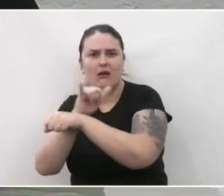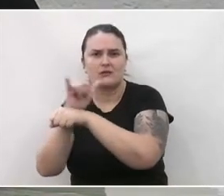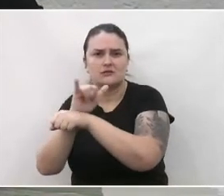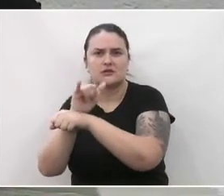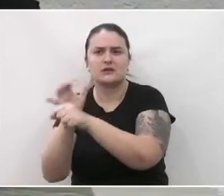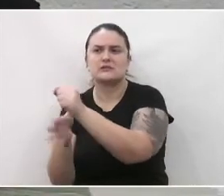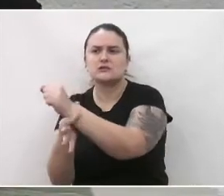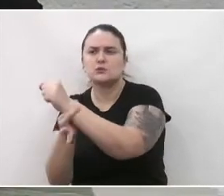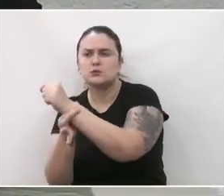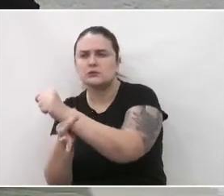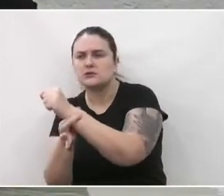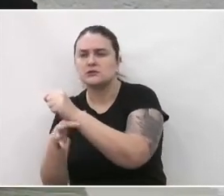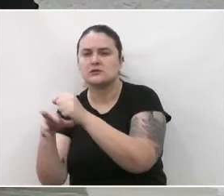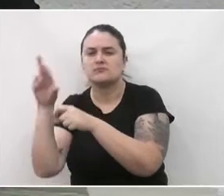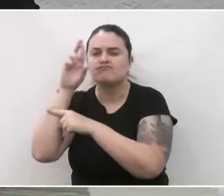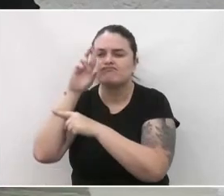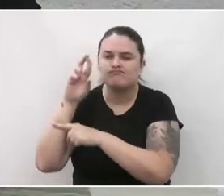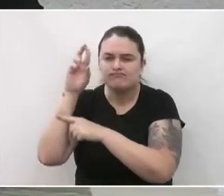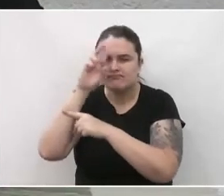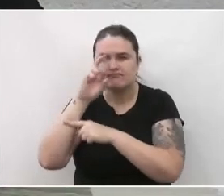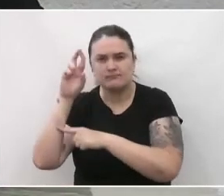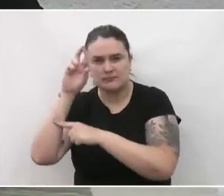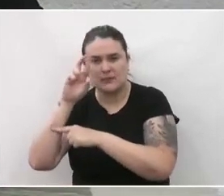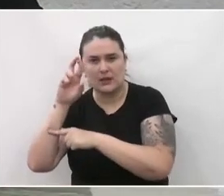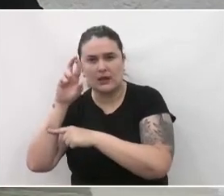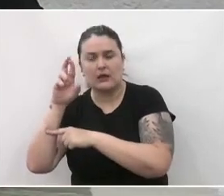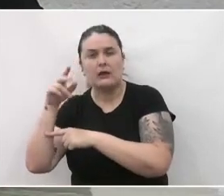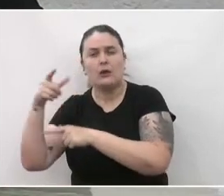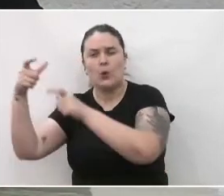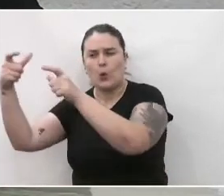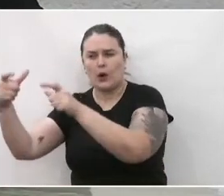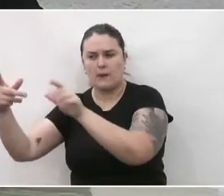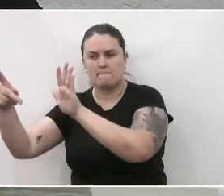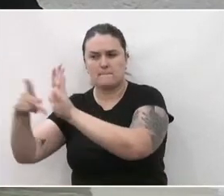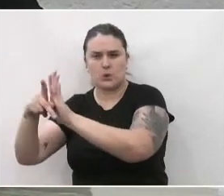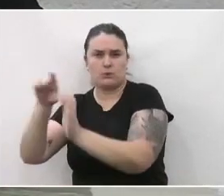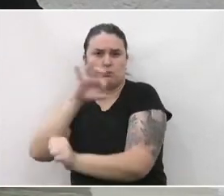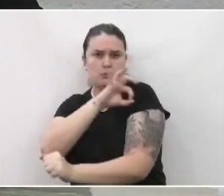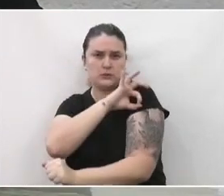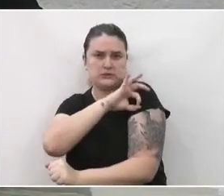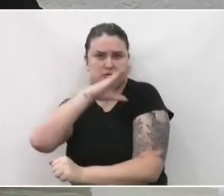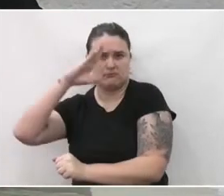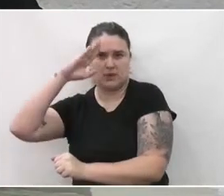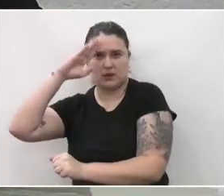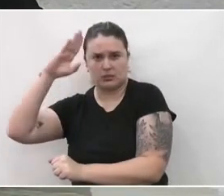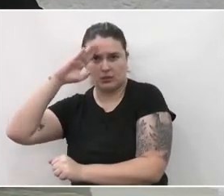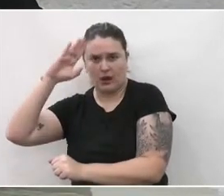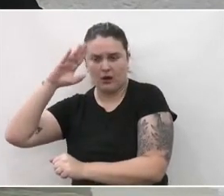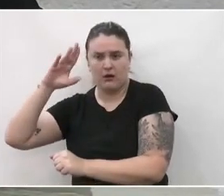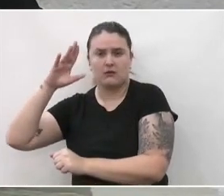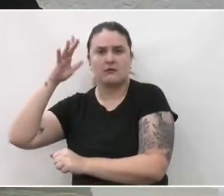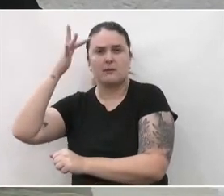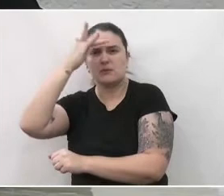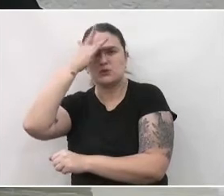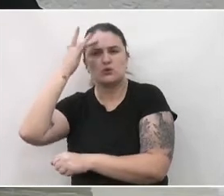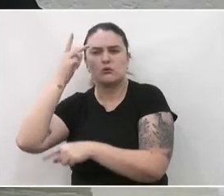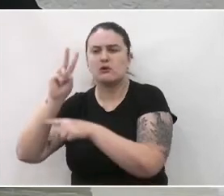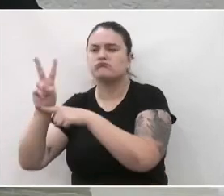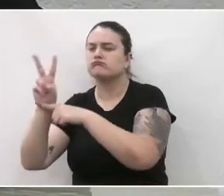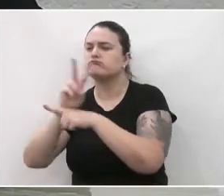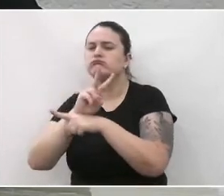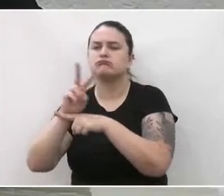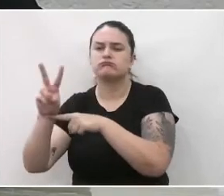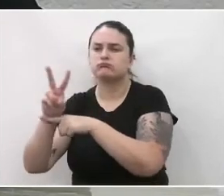de segurança. Justificativa. Esse módulo traria maior segurança para aquela região que possui grande fluxo de